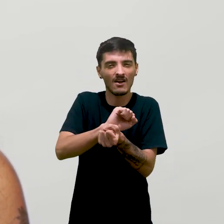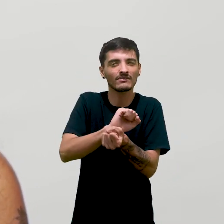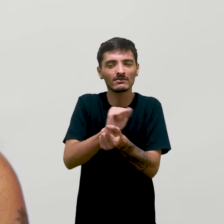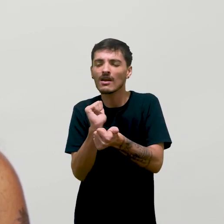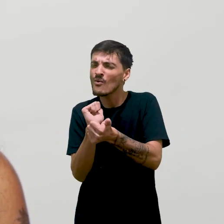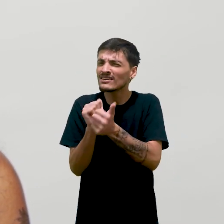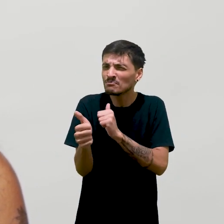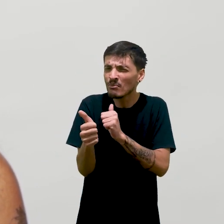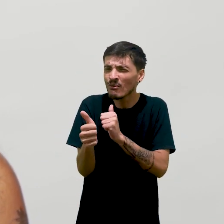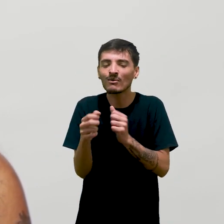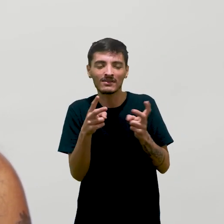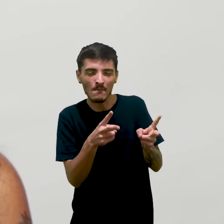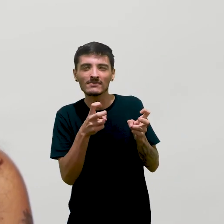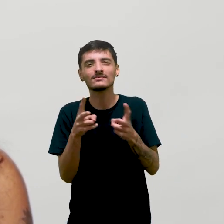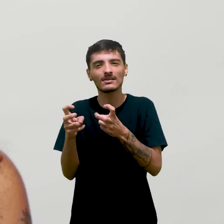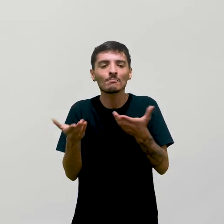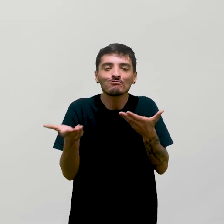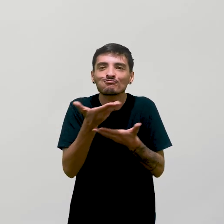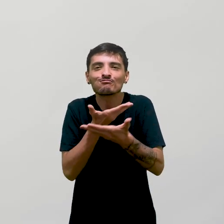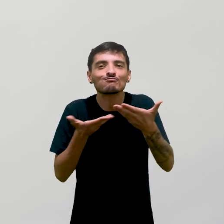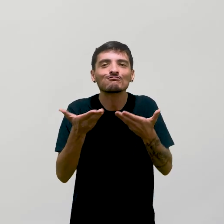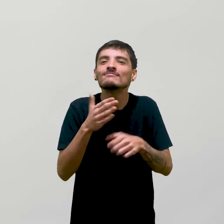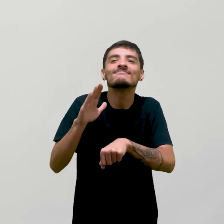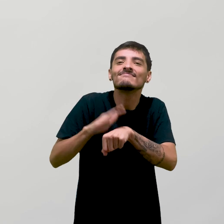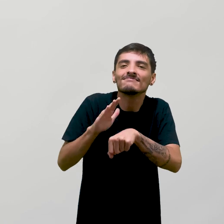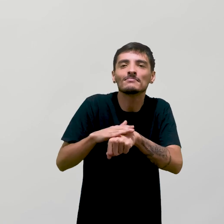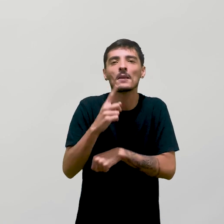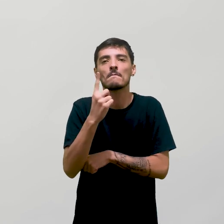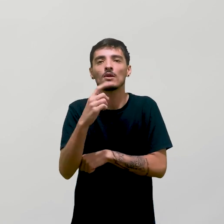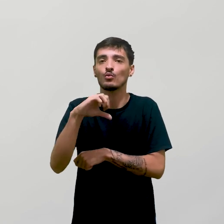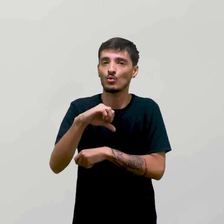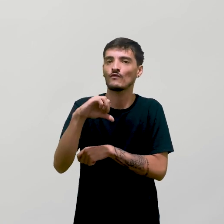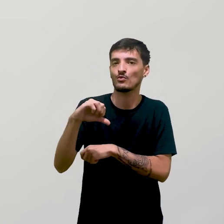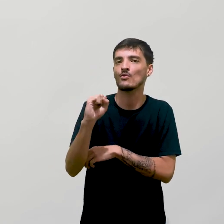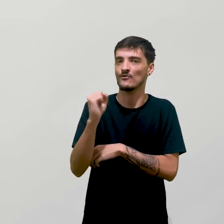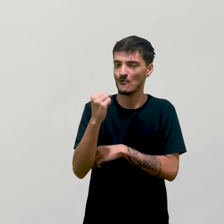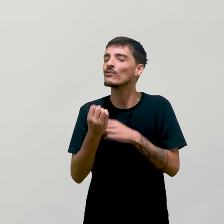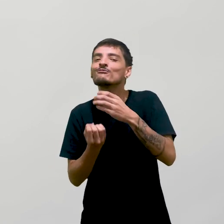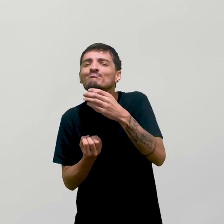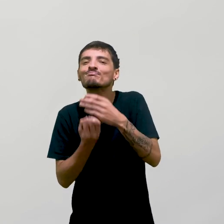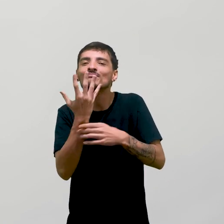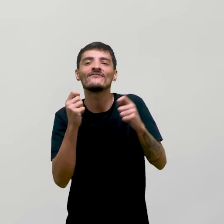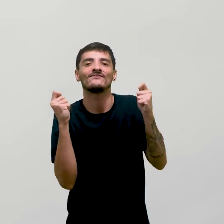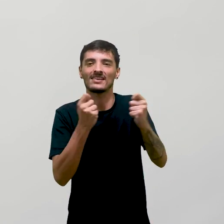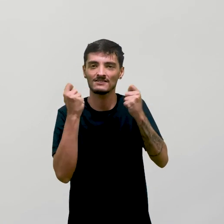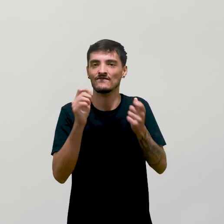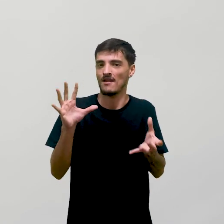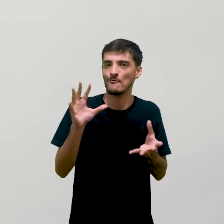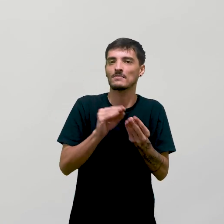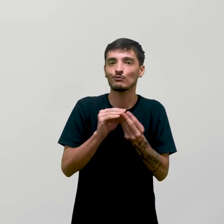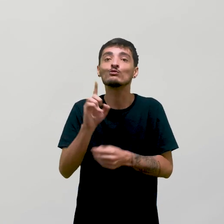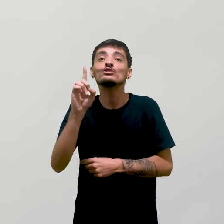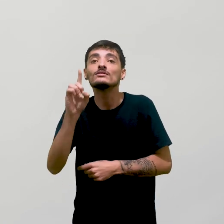questão da escravidão com o esporte no Brasil contemporâneo. E o que o Fernando Moser, realizador do Festival do Minuto em 1998,